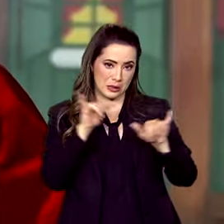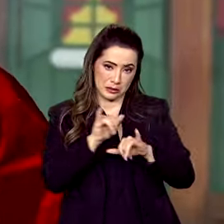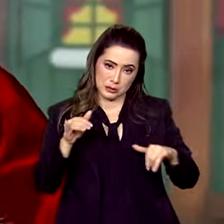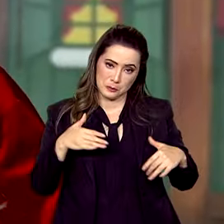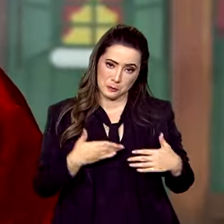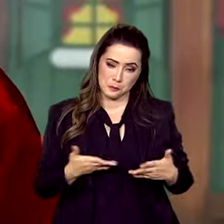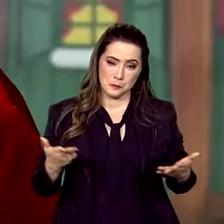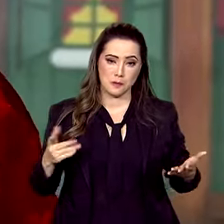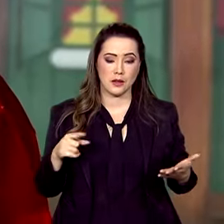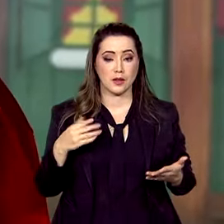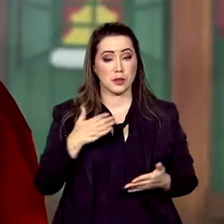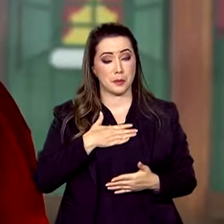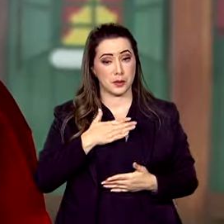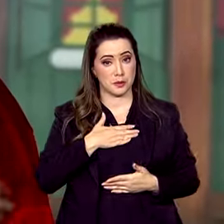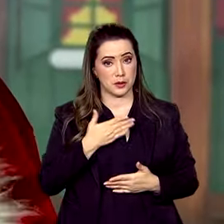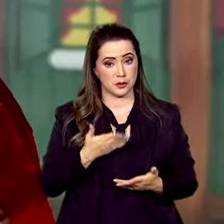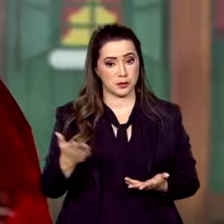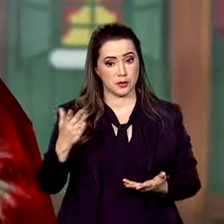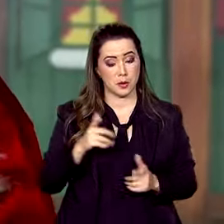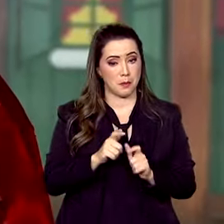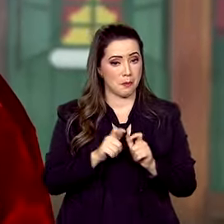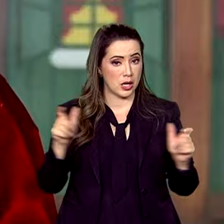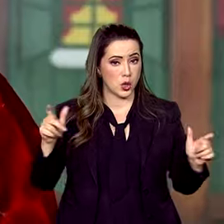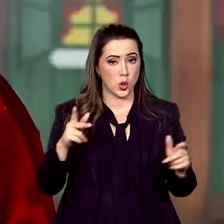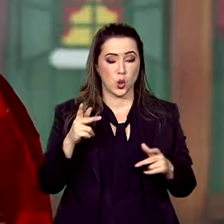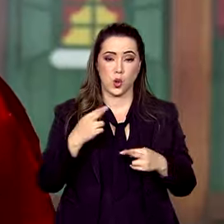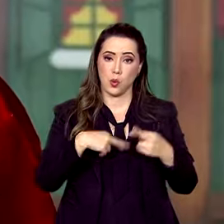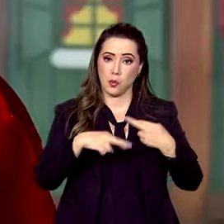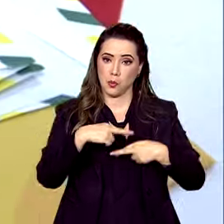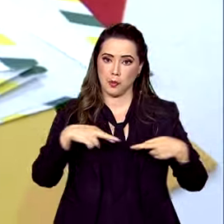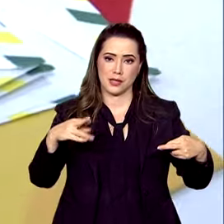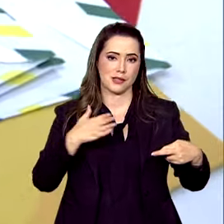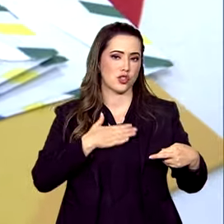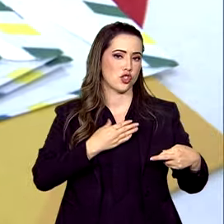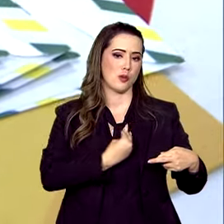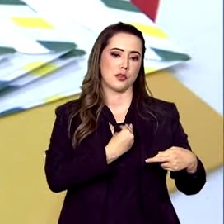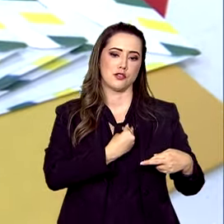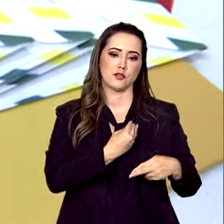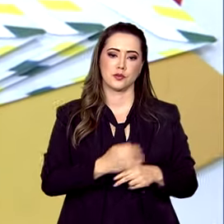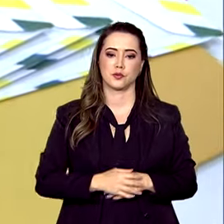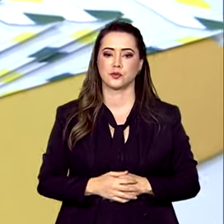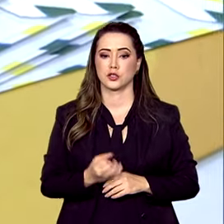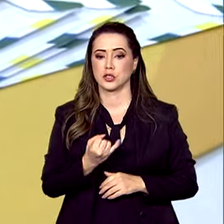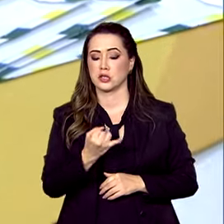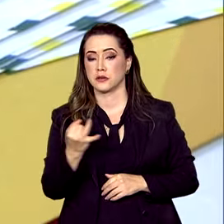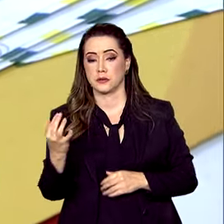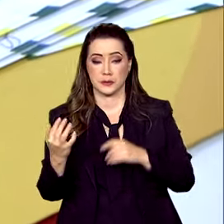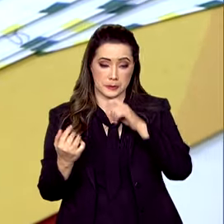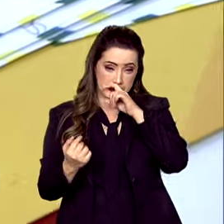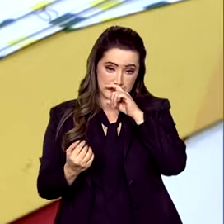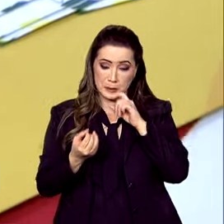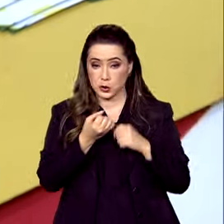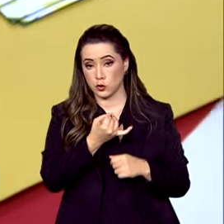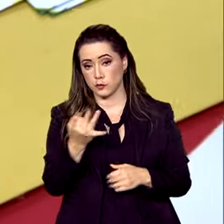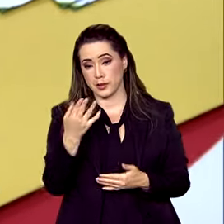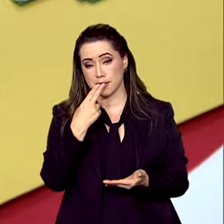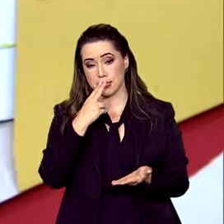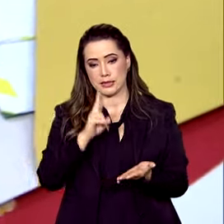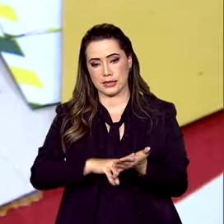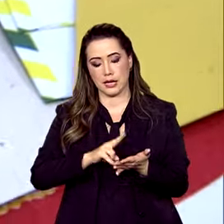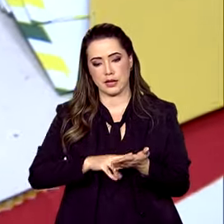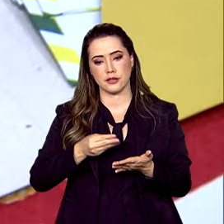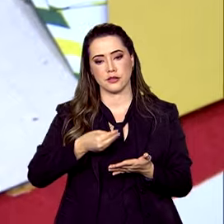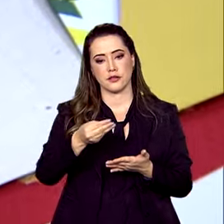que, para mim, é o maior presente da minha vida. Muitas das cartas enviadas pelas crianças de